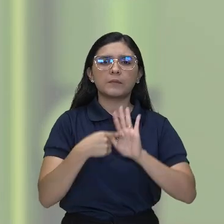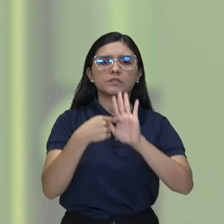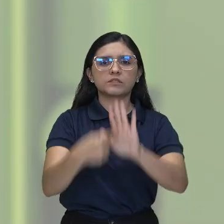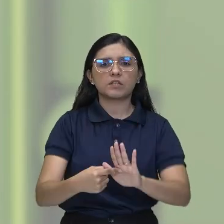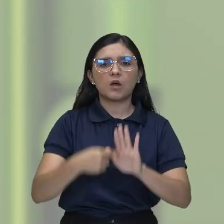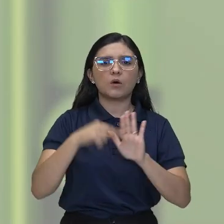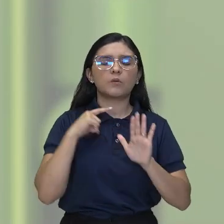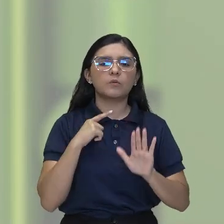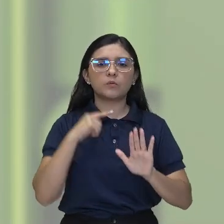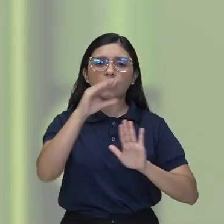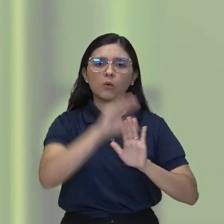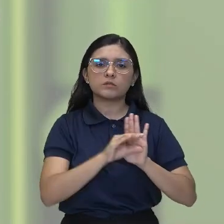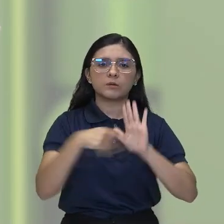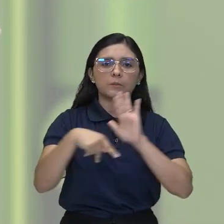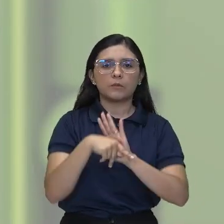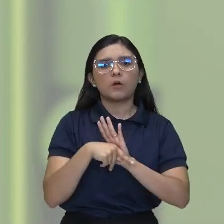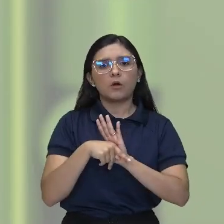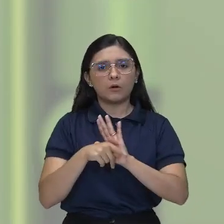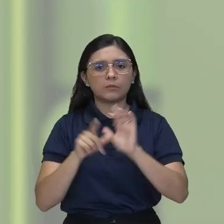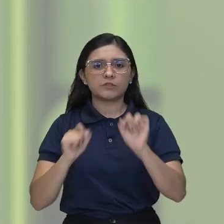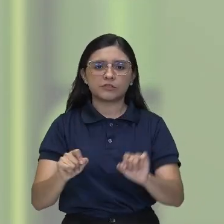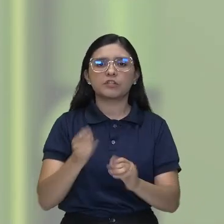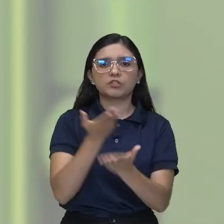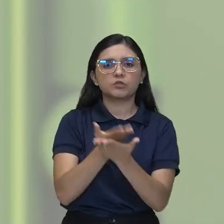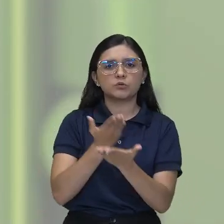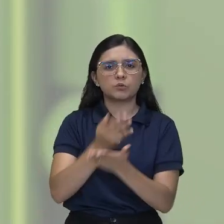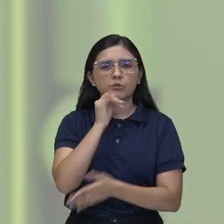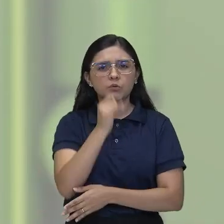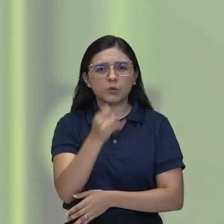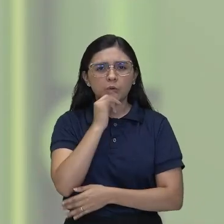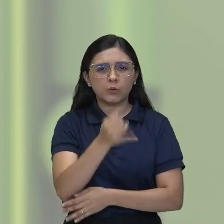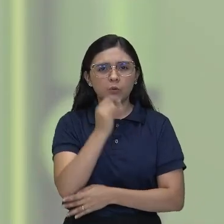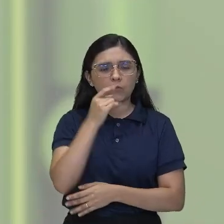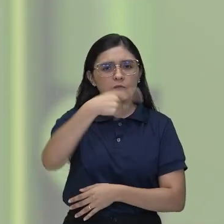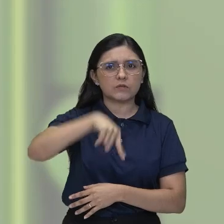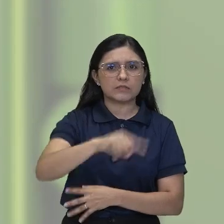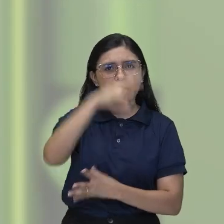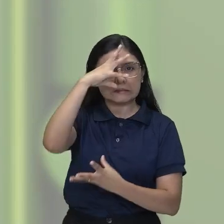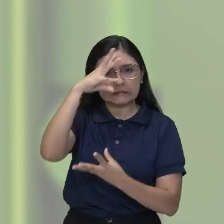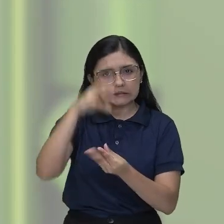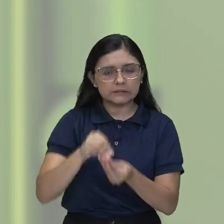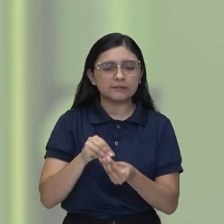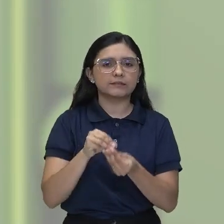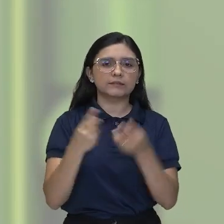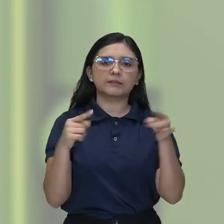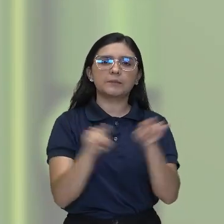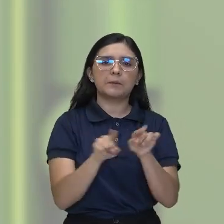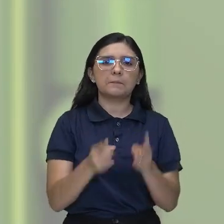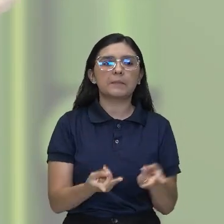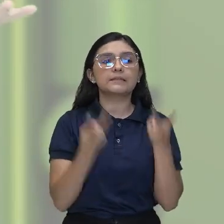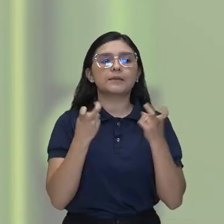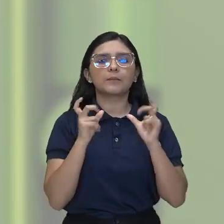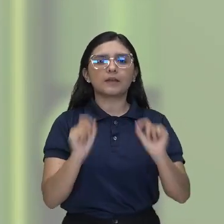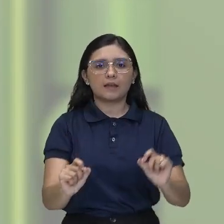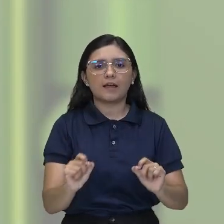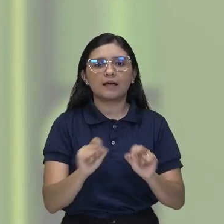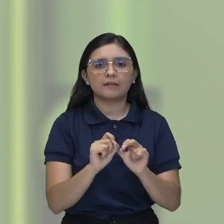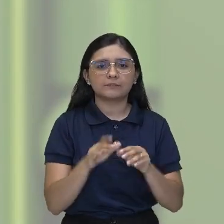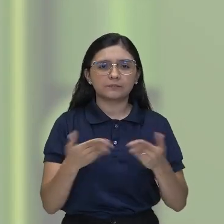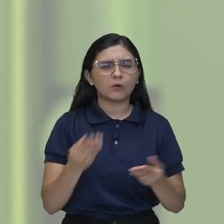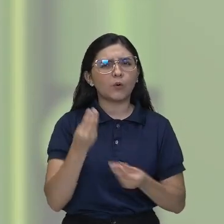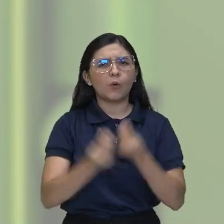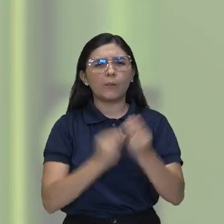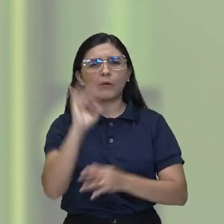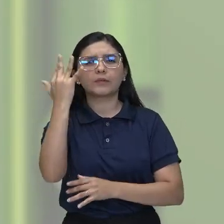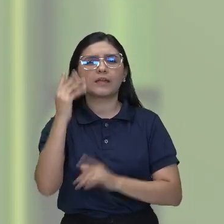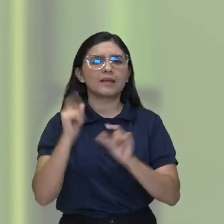da eletrodinâmica de forma que você entenda e também perceba como é essa